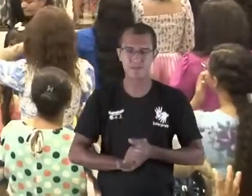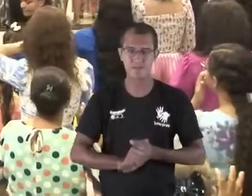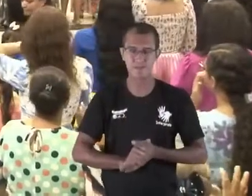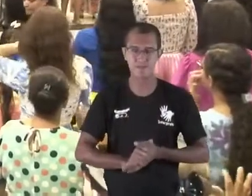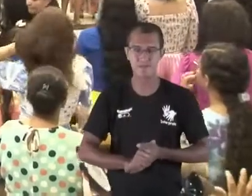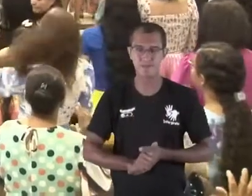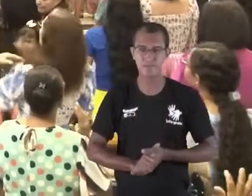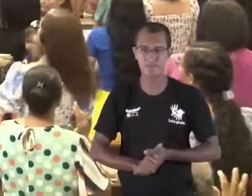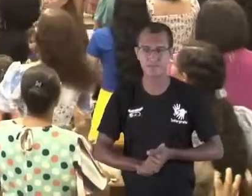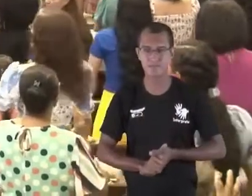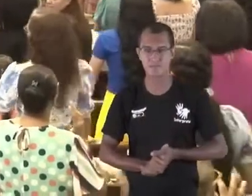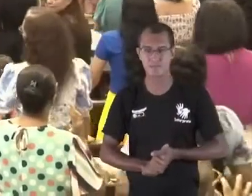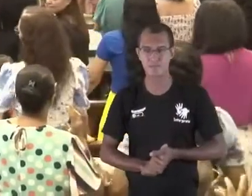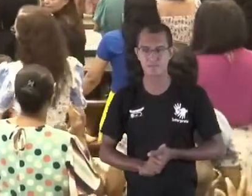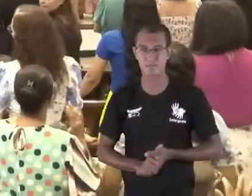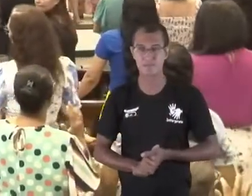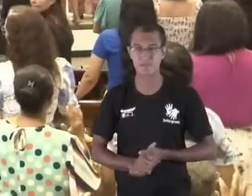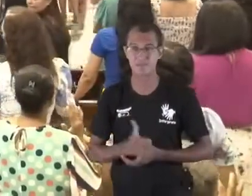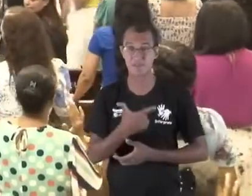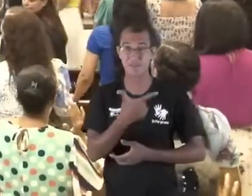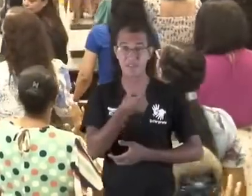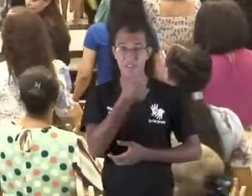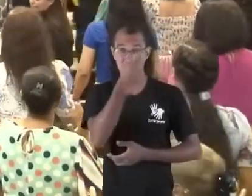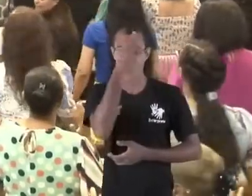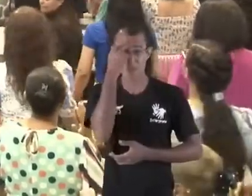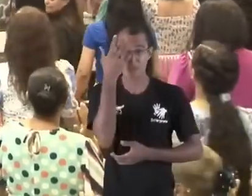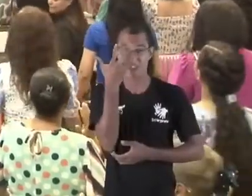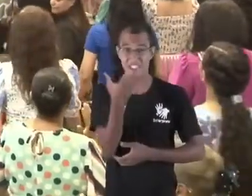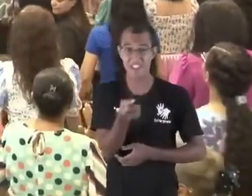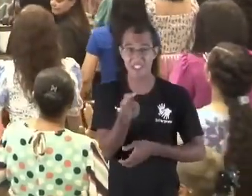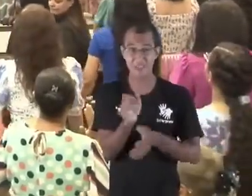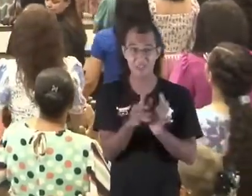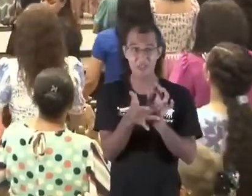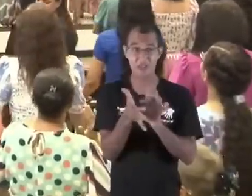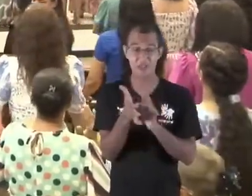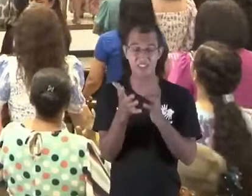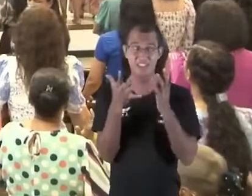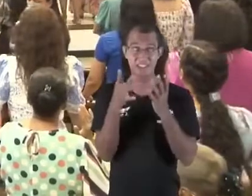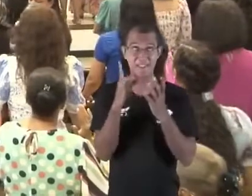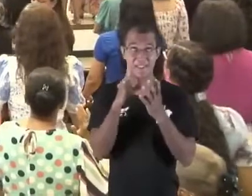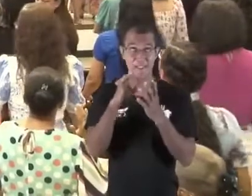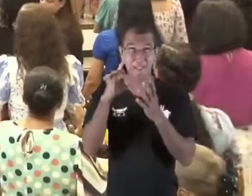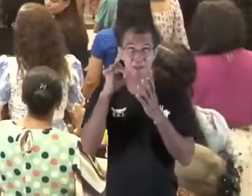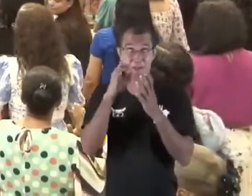Tem mais. Tem mais. Tem mais.